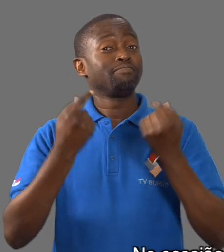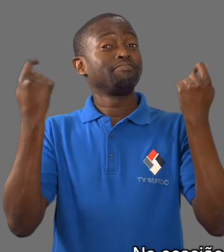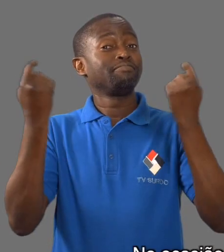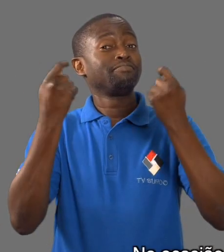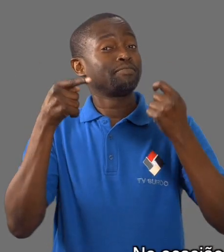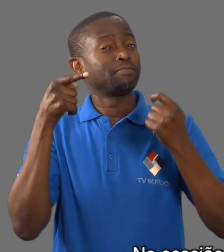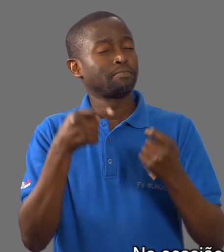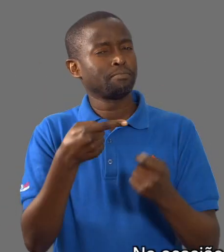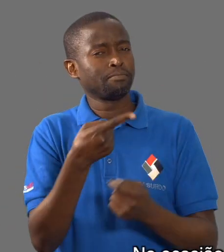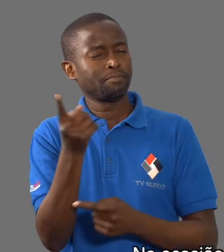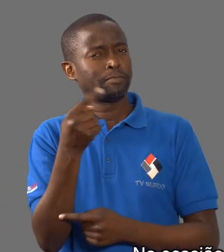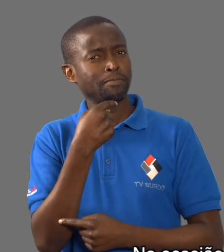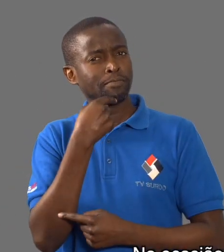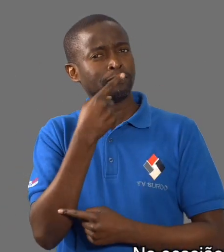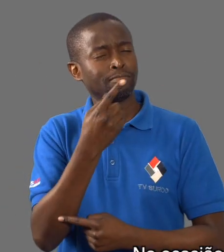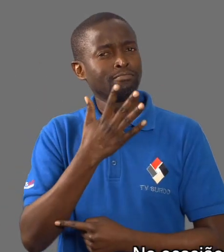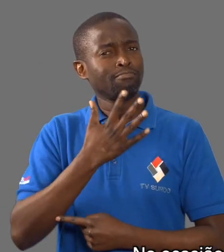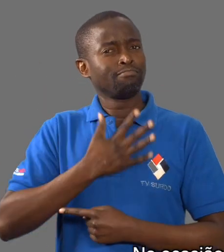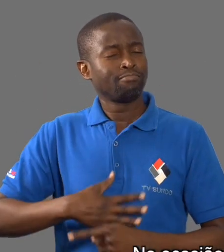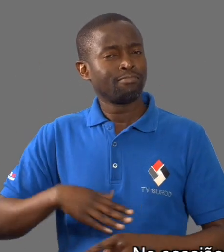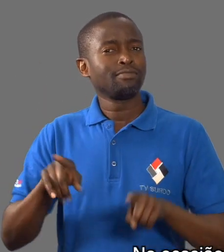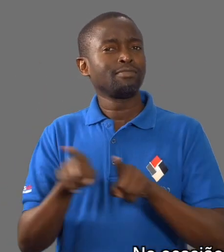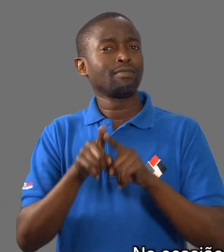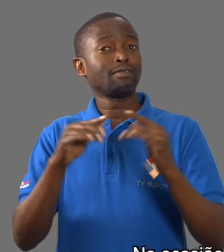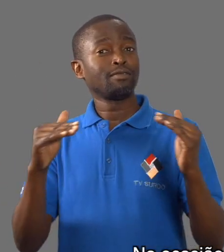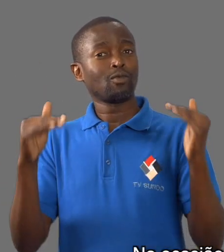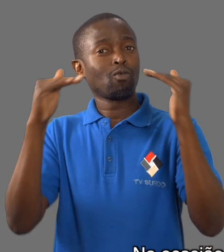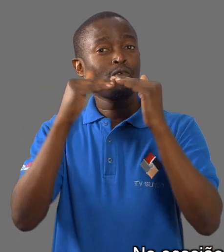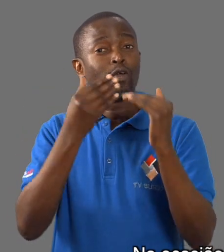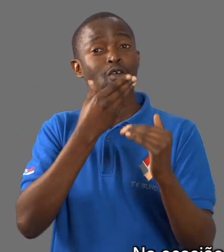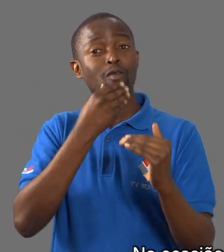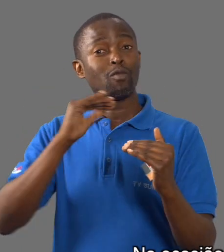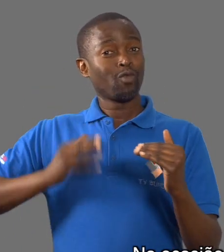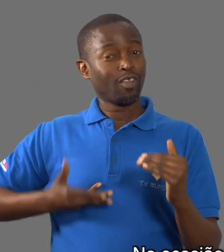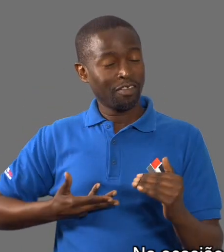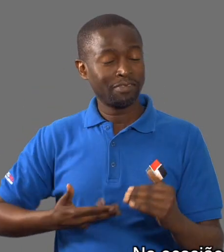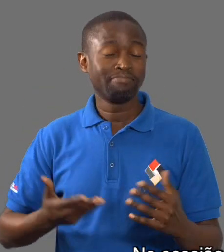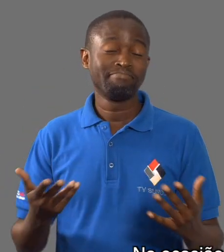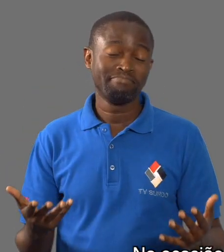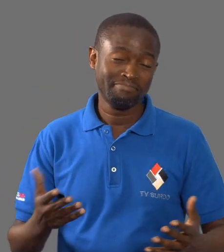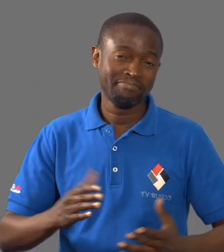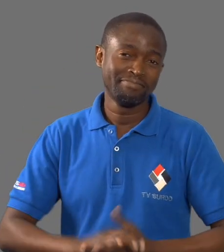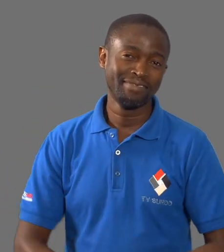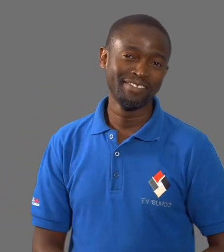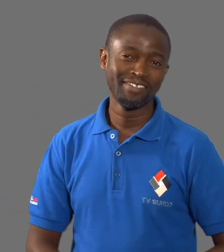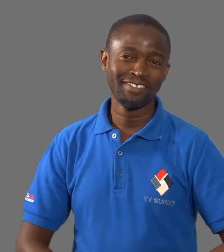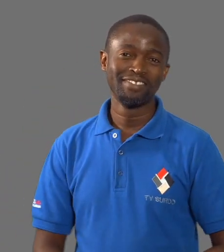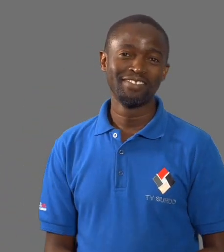Na ocasião, elas apoiaram o fim da desigualdade entre homens e mulheres.